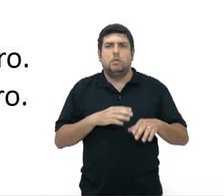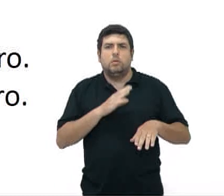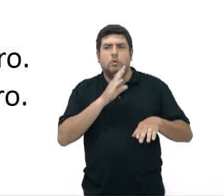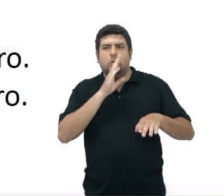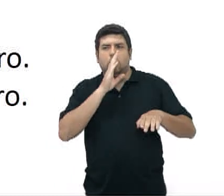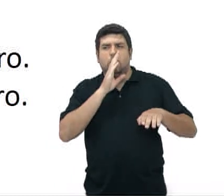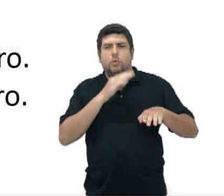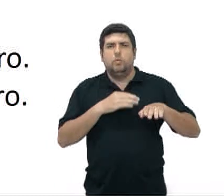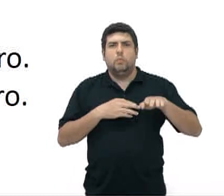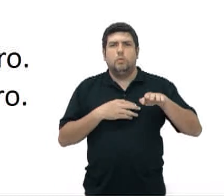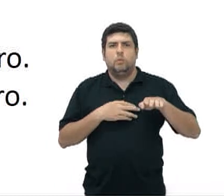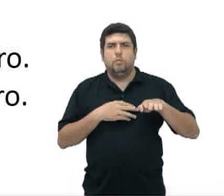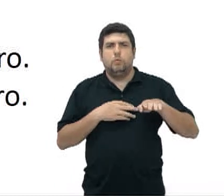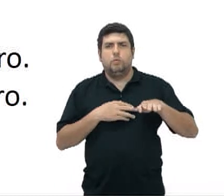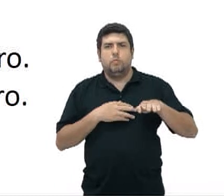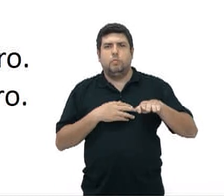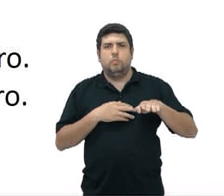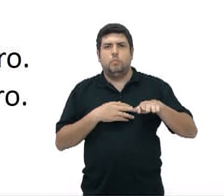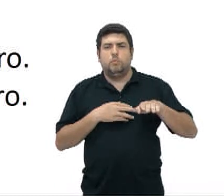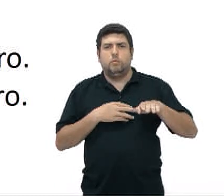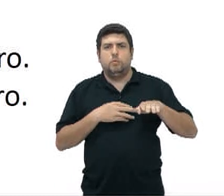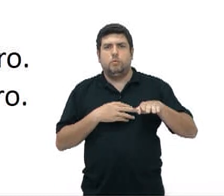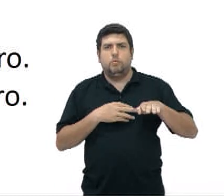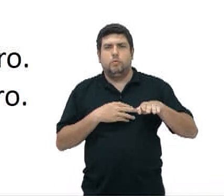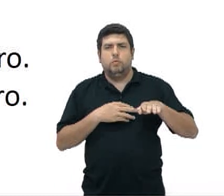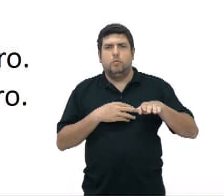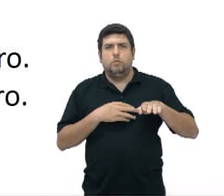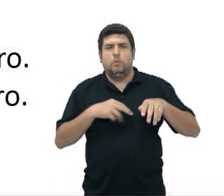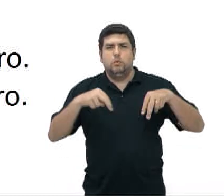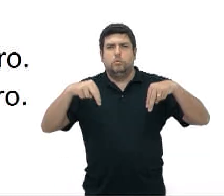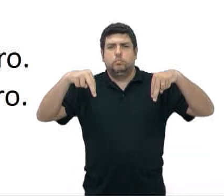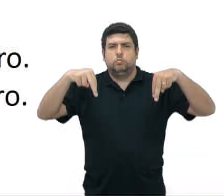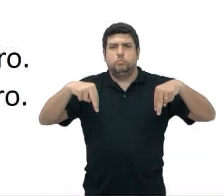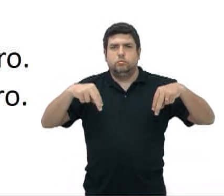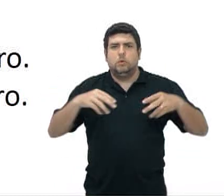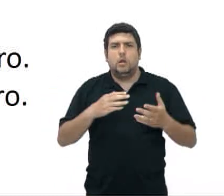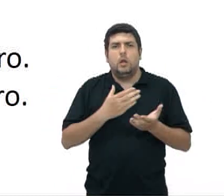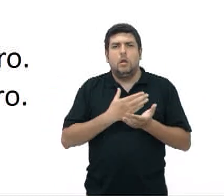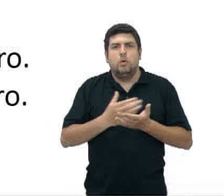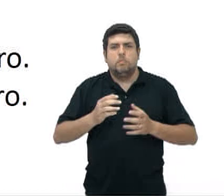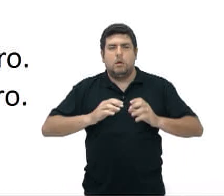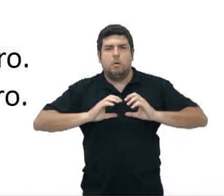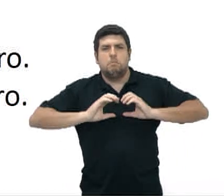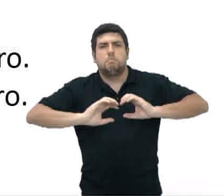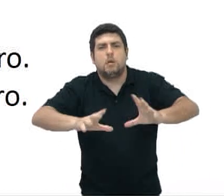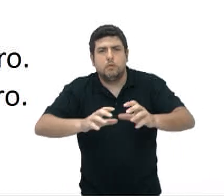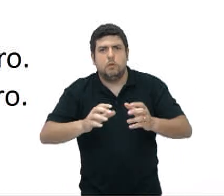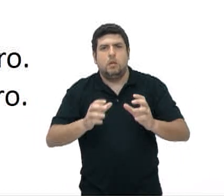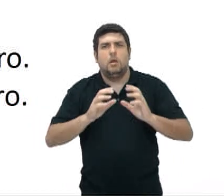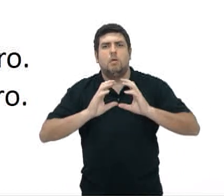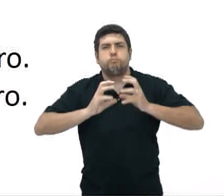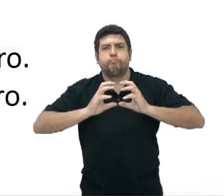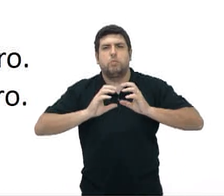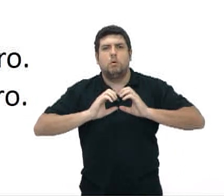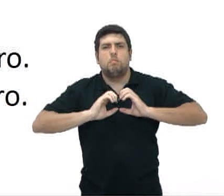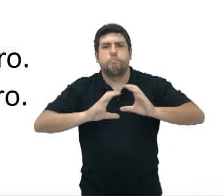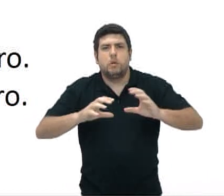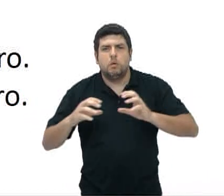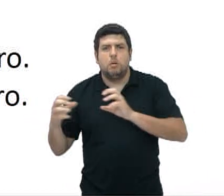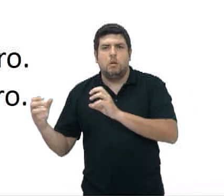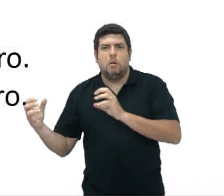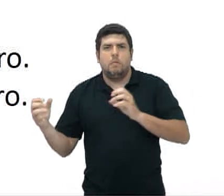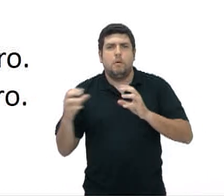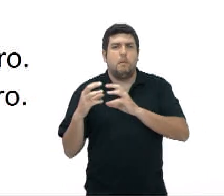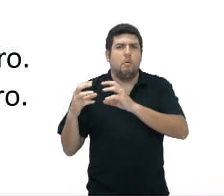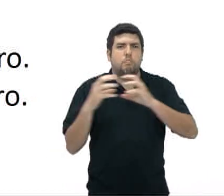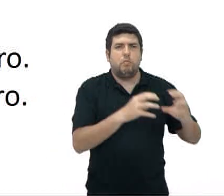patinação e começam a jogar uma bola para o outro. Depois de uma certa quantidade de jogadas, vovó Jocleide e seu neto, Gonofredo,